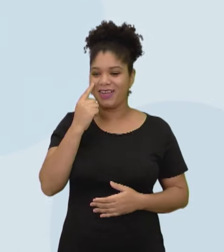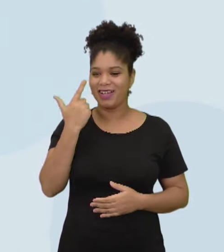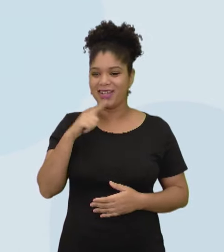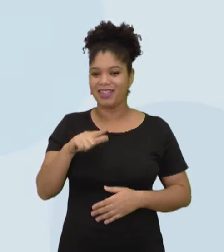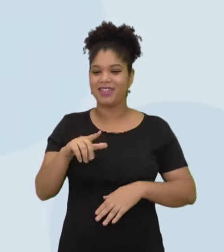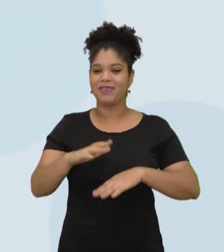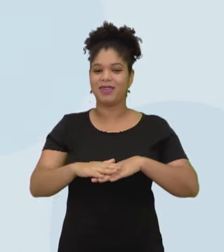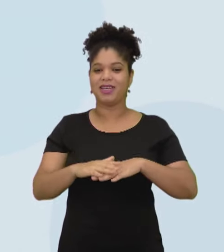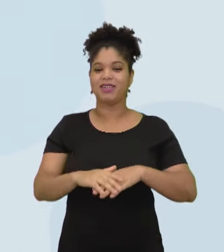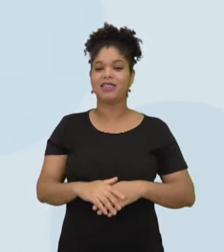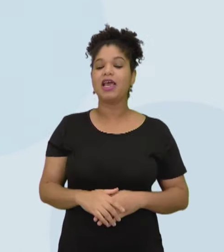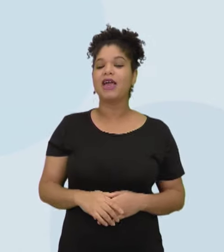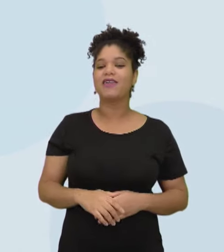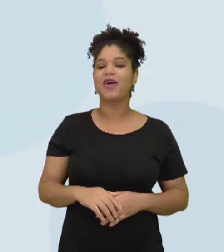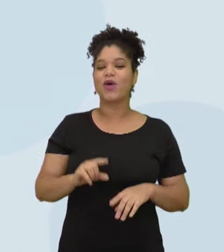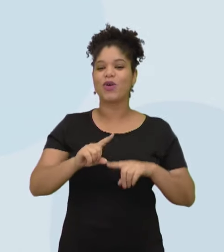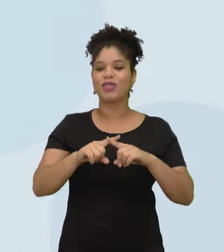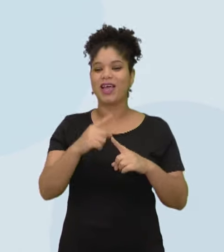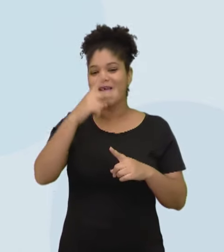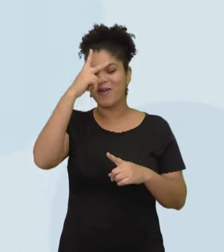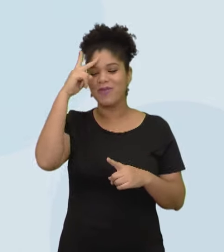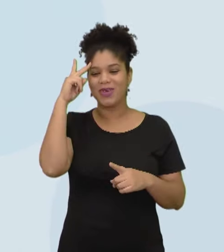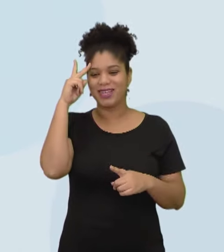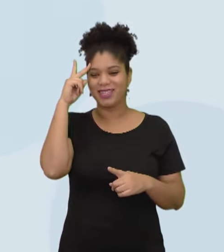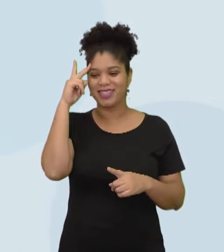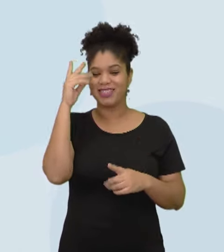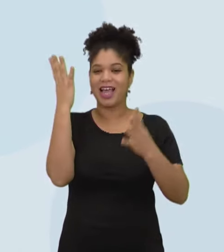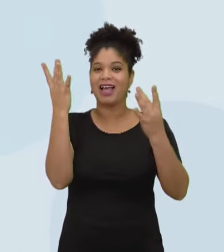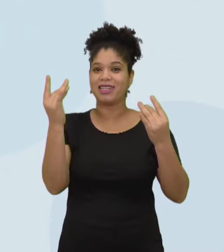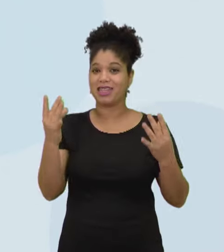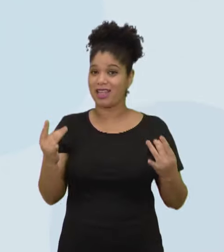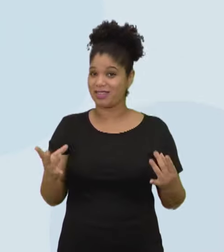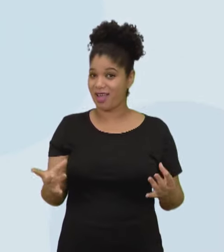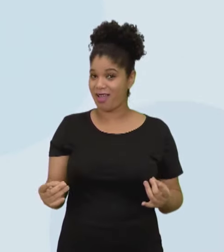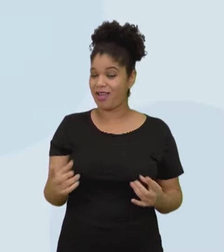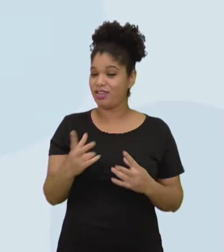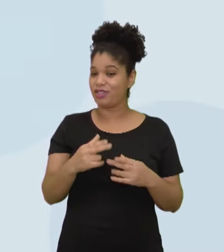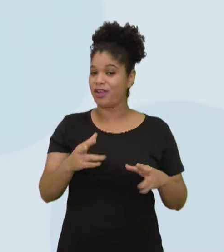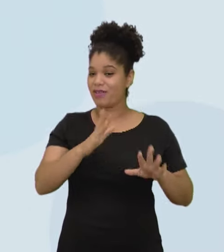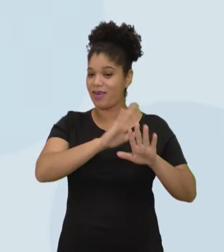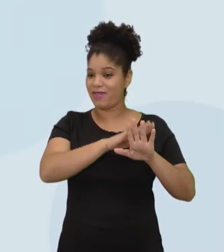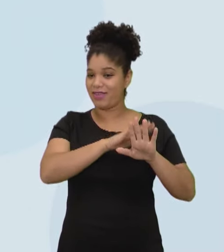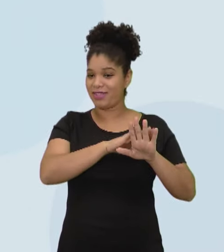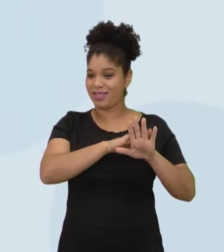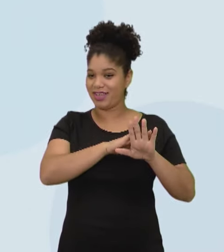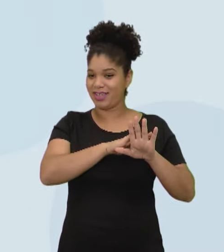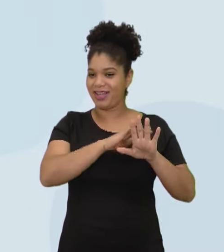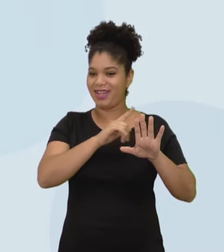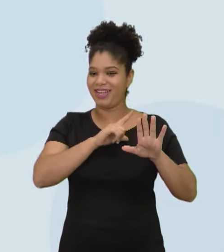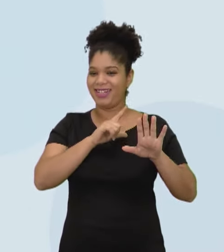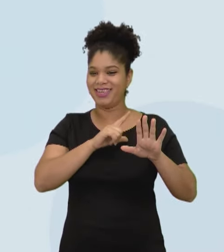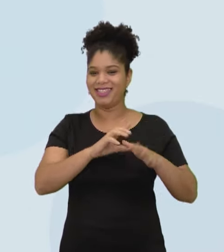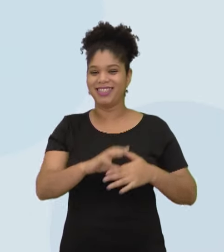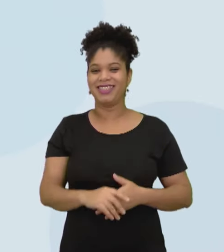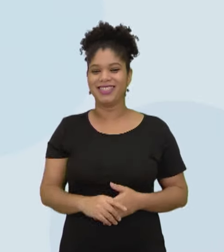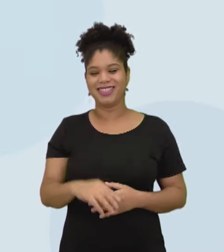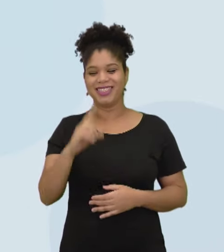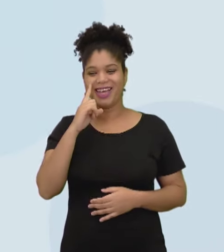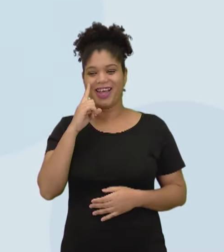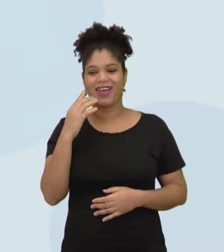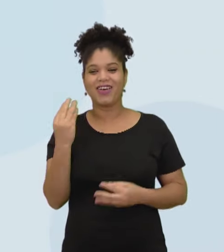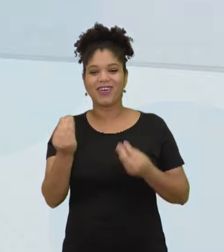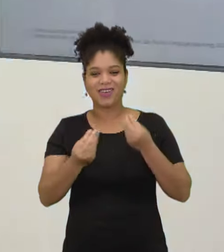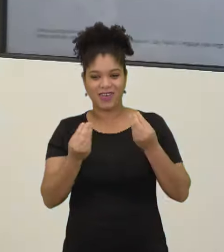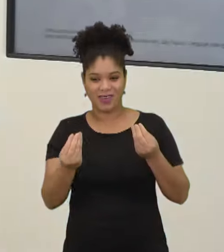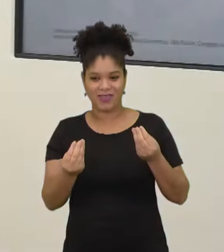diagramas e equações que omitem muitos detalhes para permitir que se analise apenas o que realmente importa. Só que às vezes acontece de